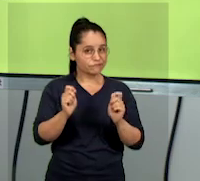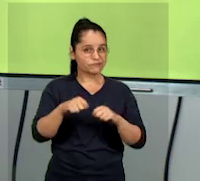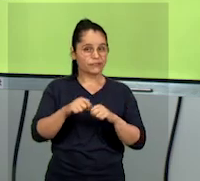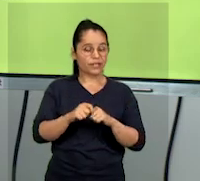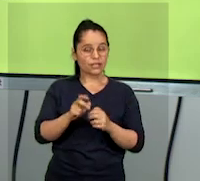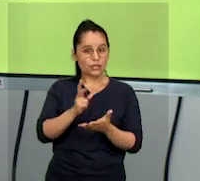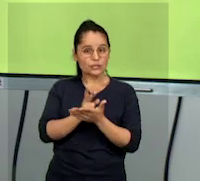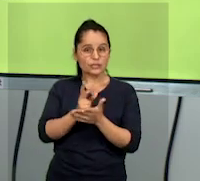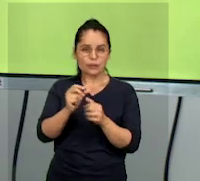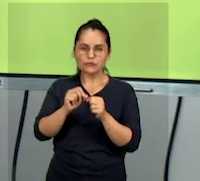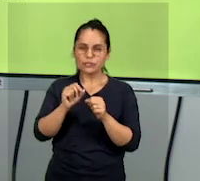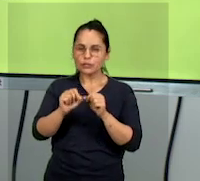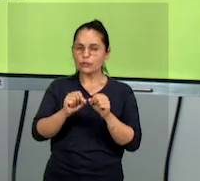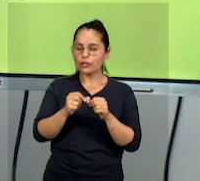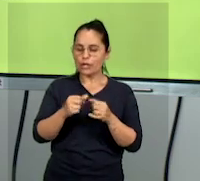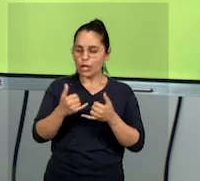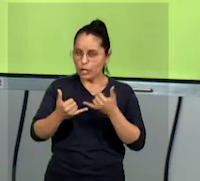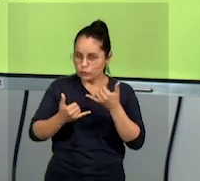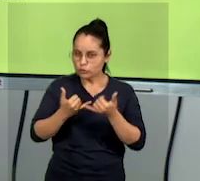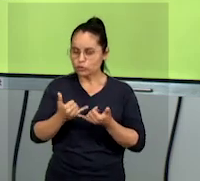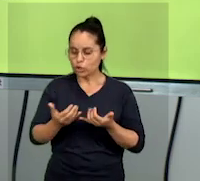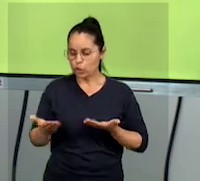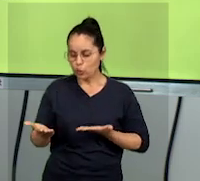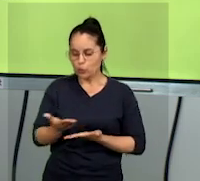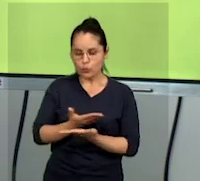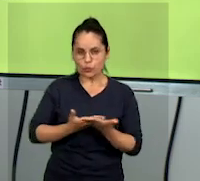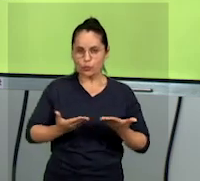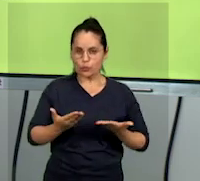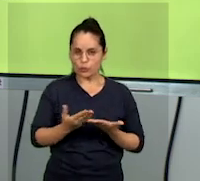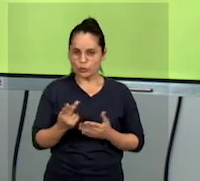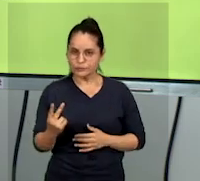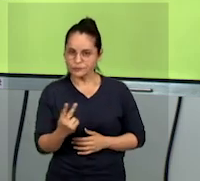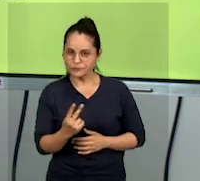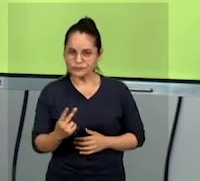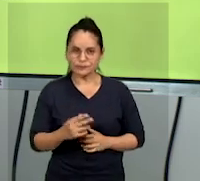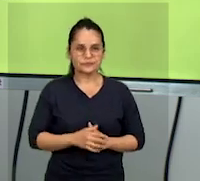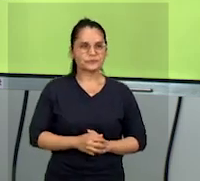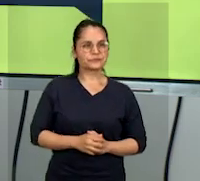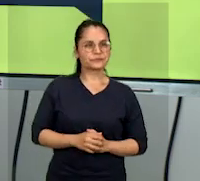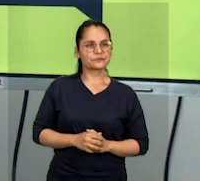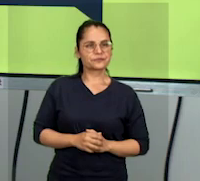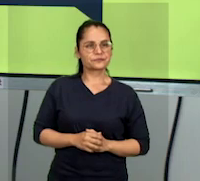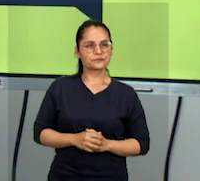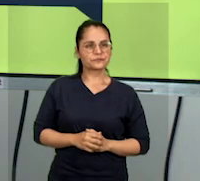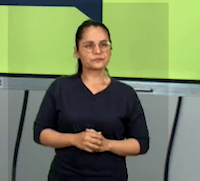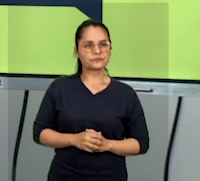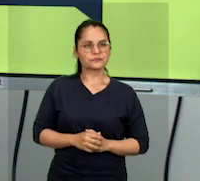ali fazendo o jogo entre os liberais e os conservadores.